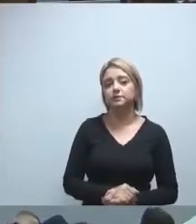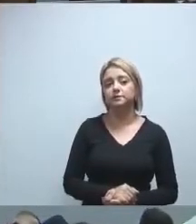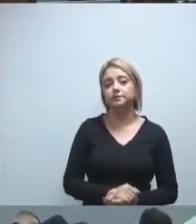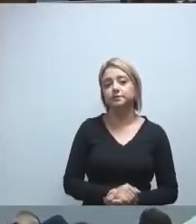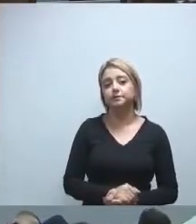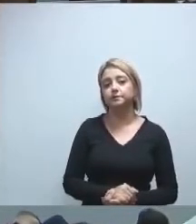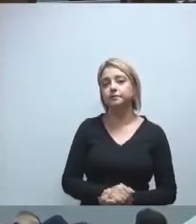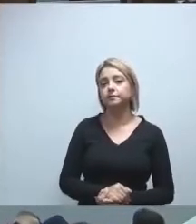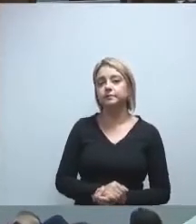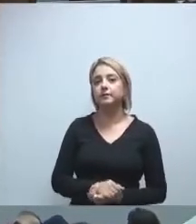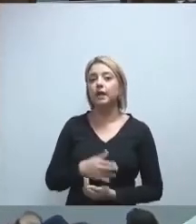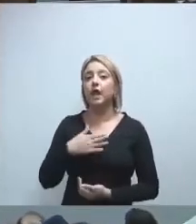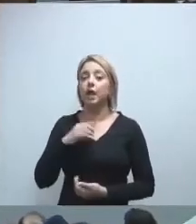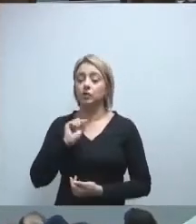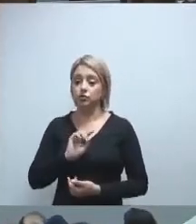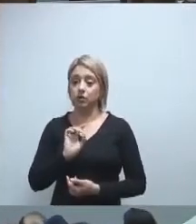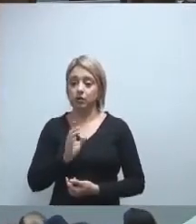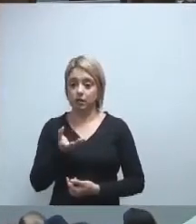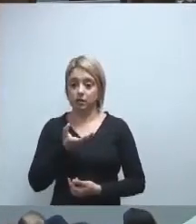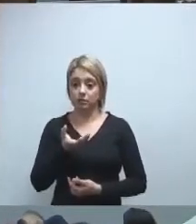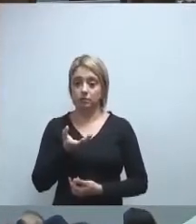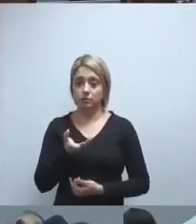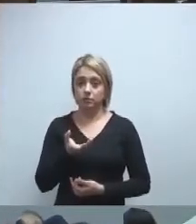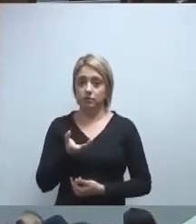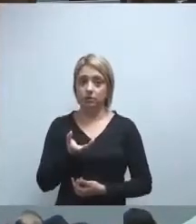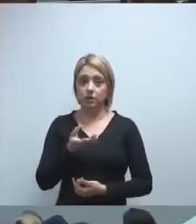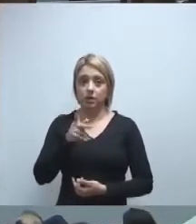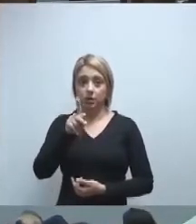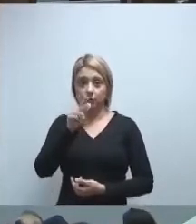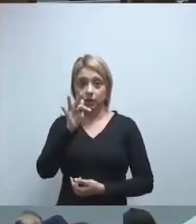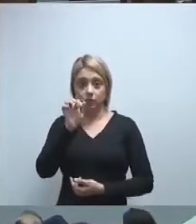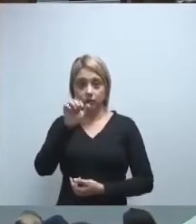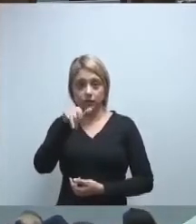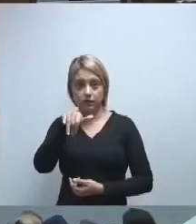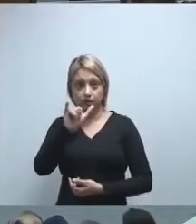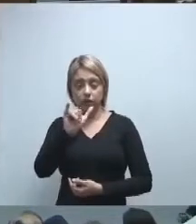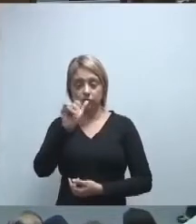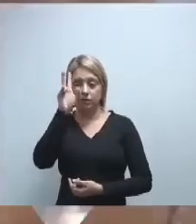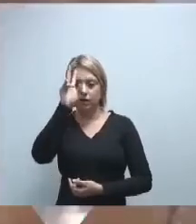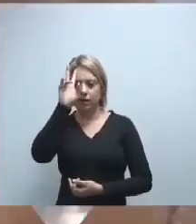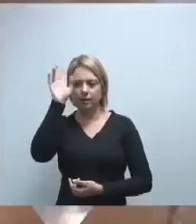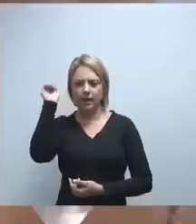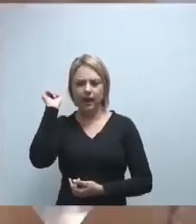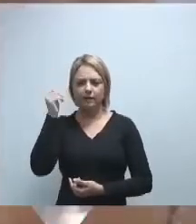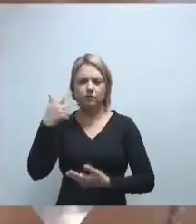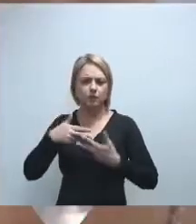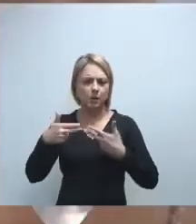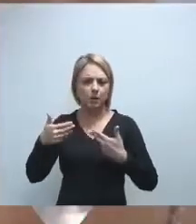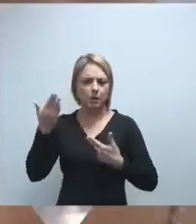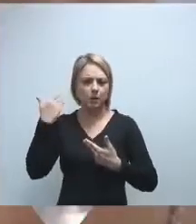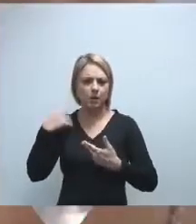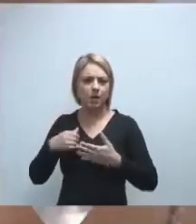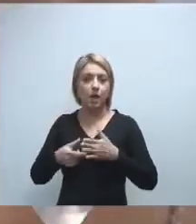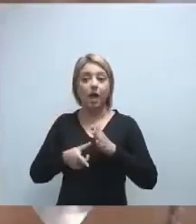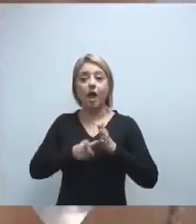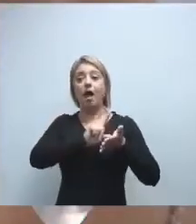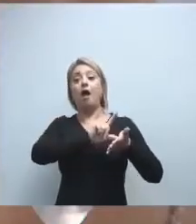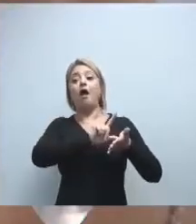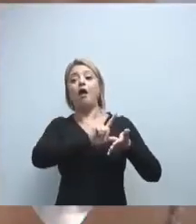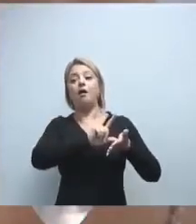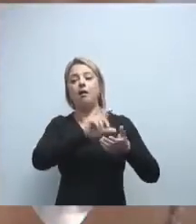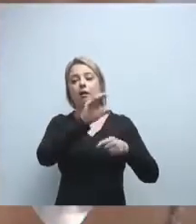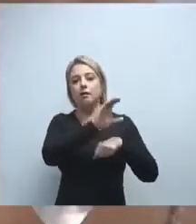eu só queria enquanto o frio e falava eu me lembrava de um episódio antes da